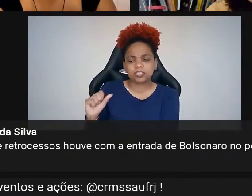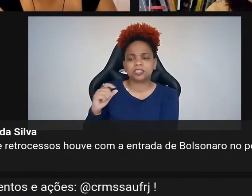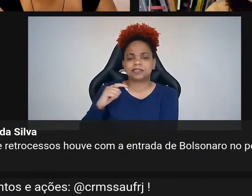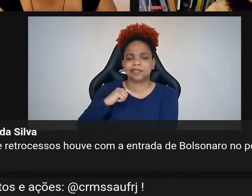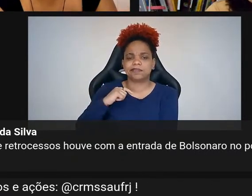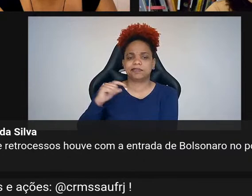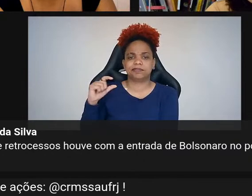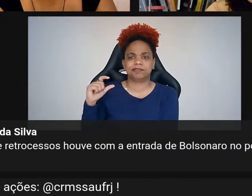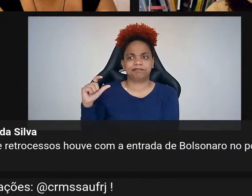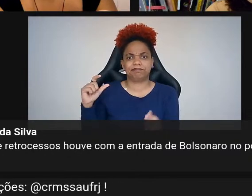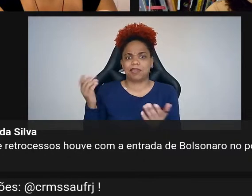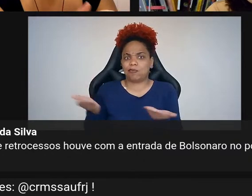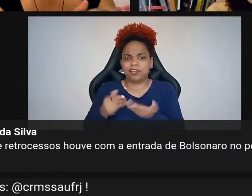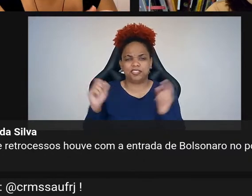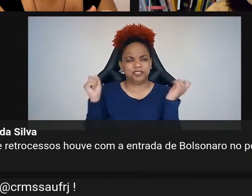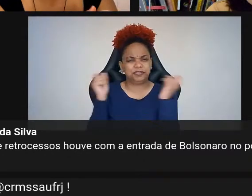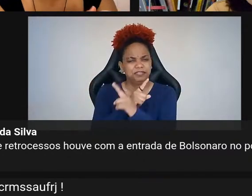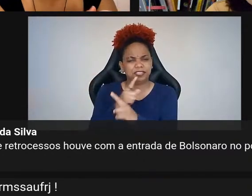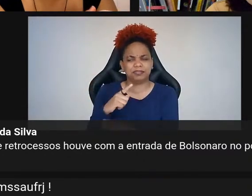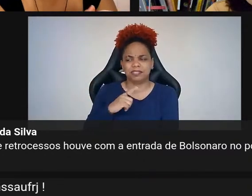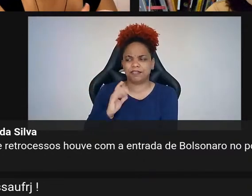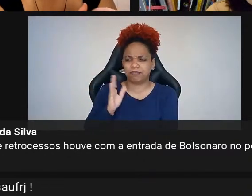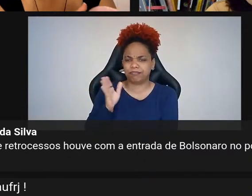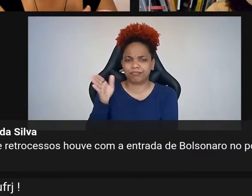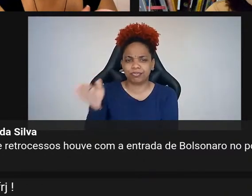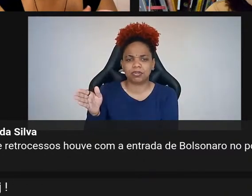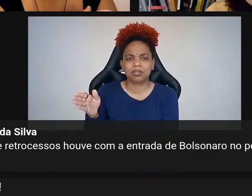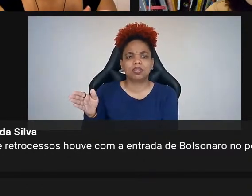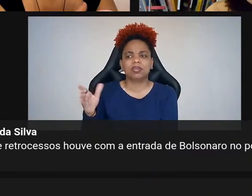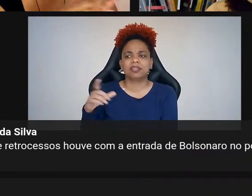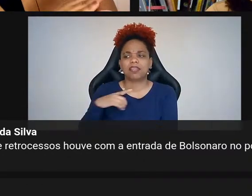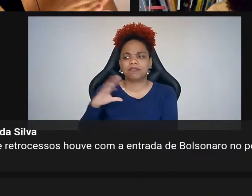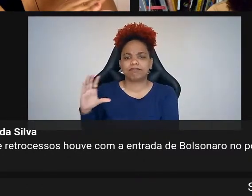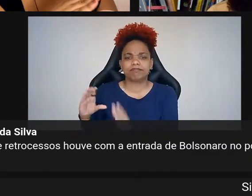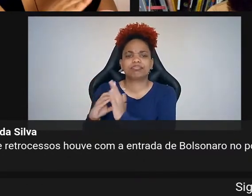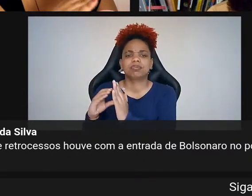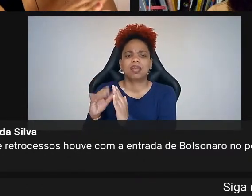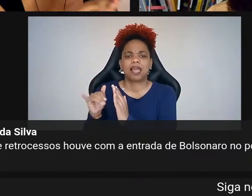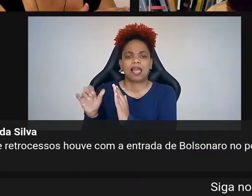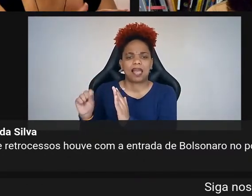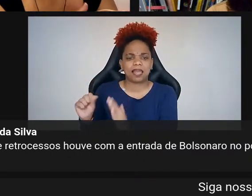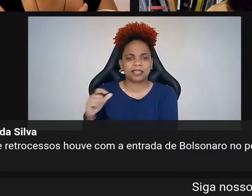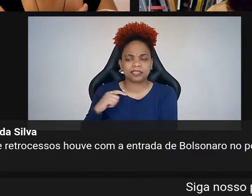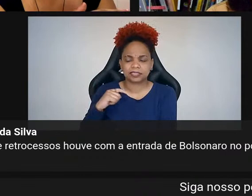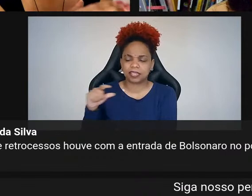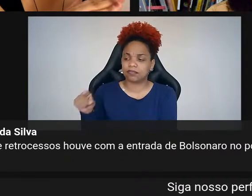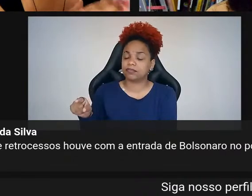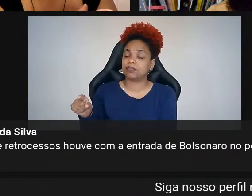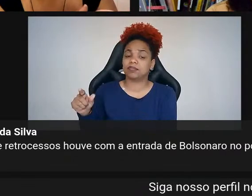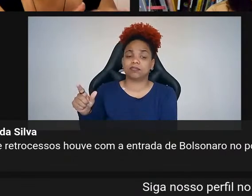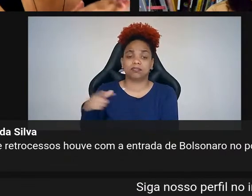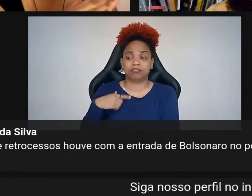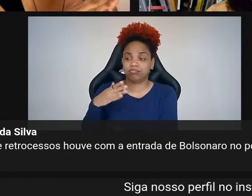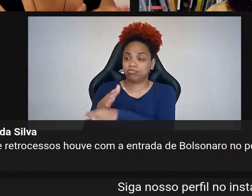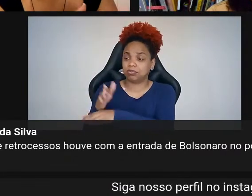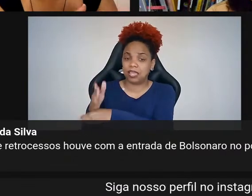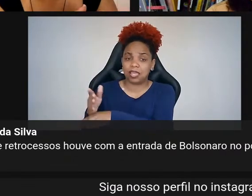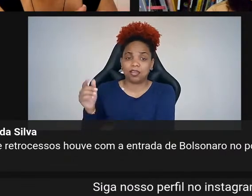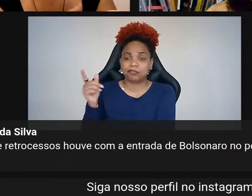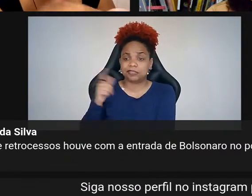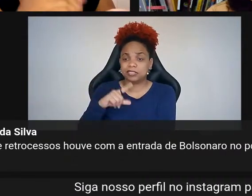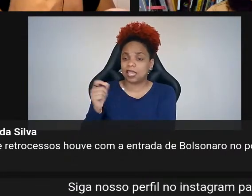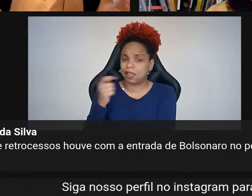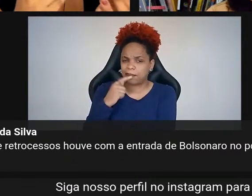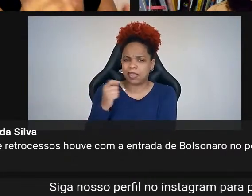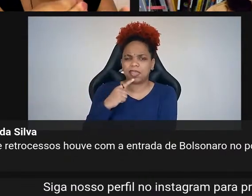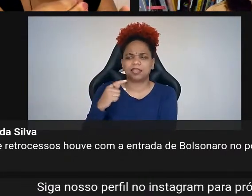dificuldade imensa, a população que vive com HIV e AIDS já tem uma dificuldade imensa de acessar os remédios, as